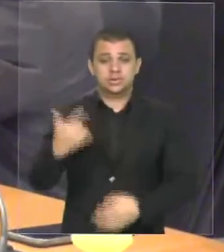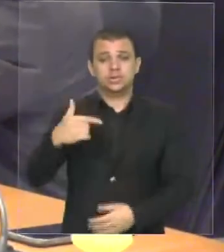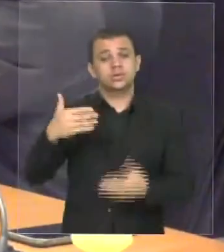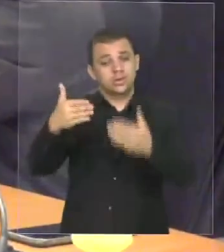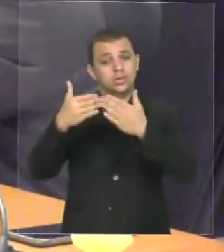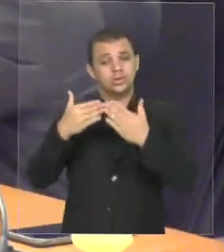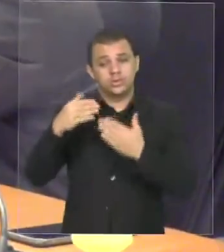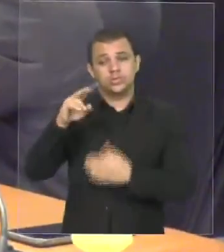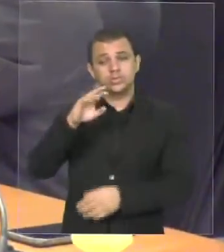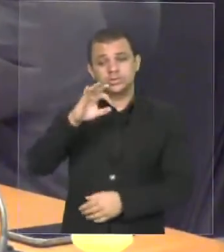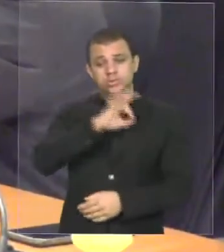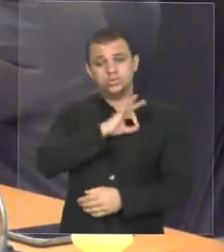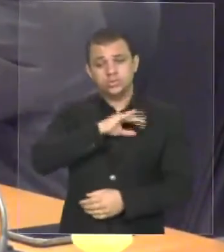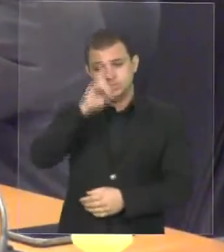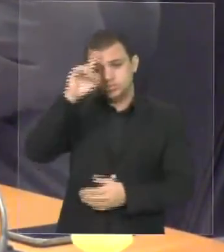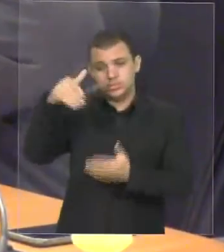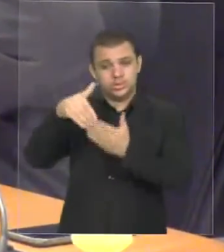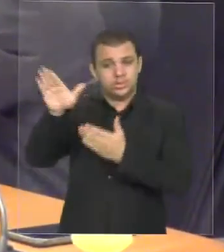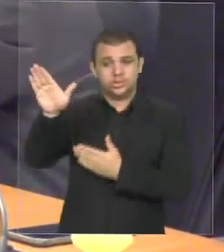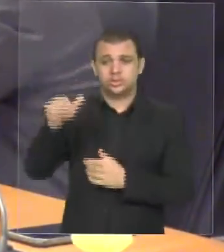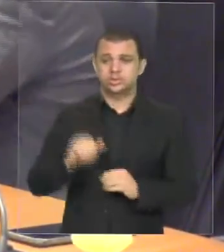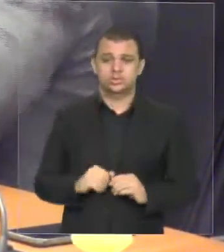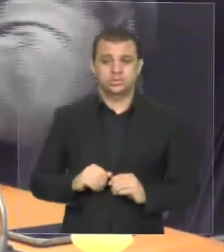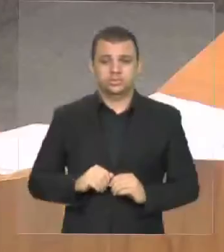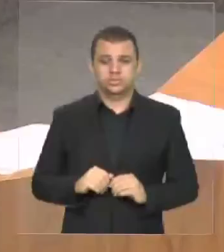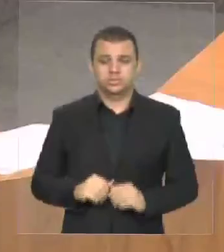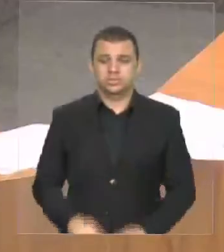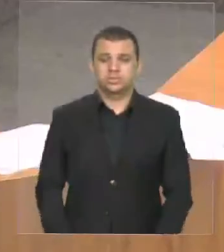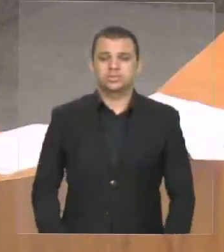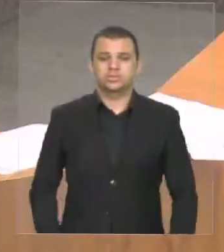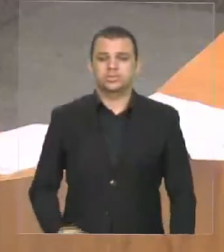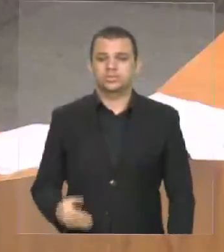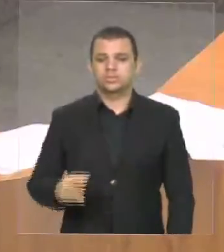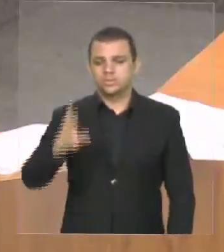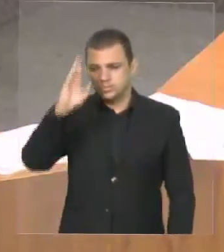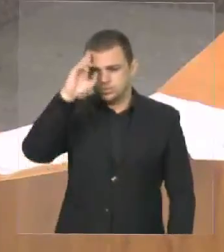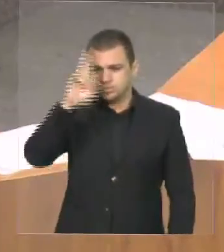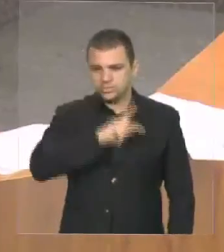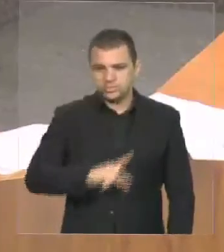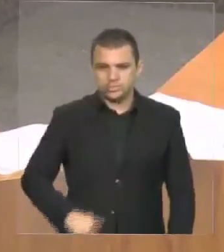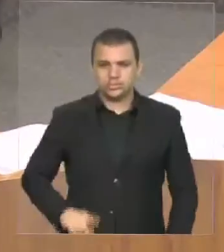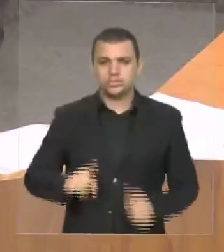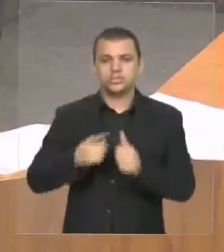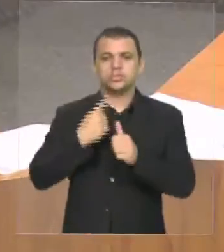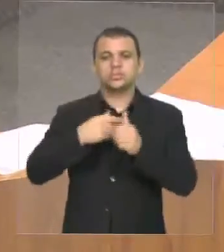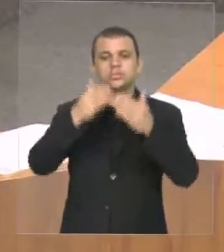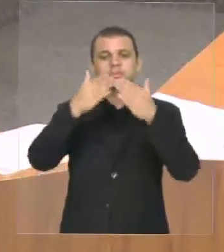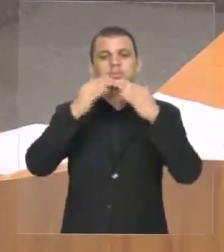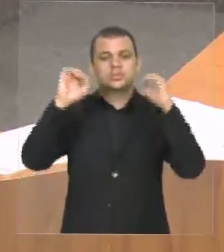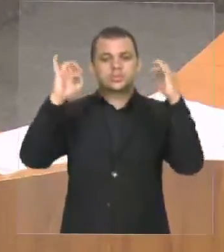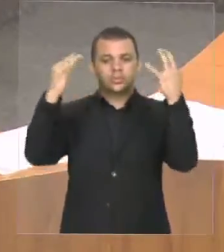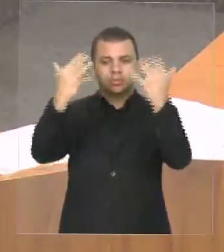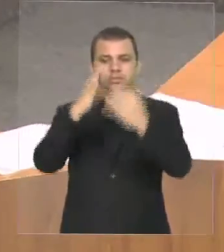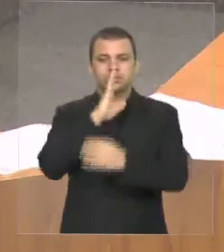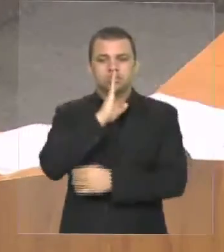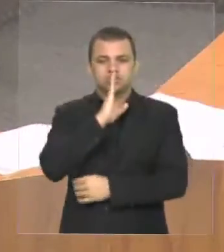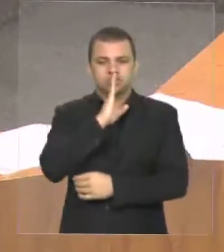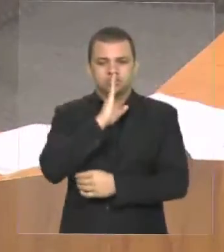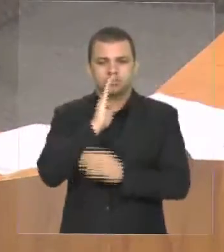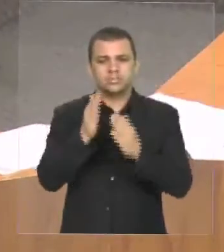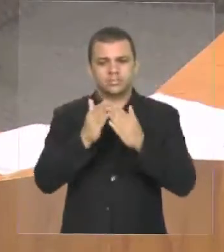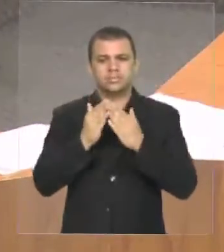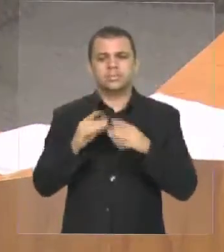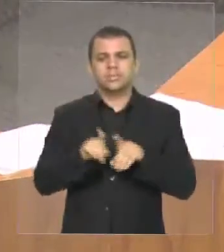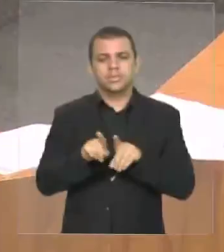pedir que retire. Senhor presidente. Deputado Braide, conclua sua fala. Senhor presidente, primeiro eu quero fazer um pedido à galeria para que não se manifeste mais. De